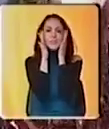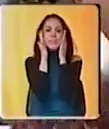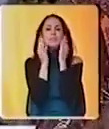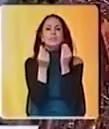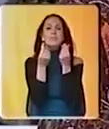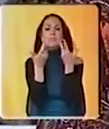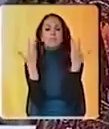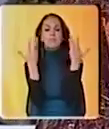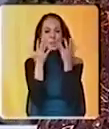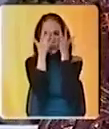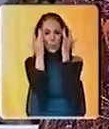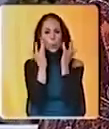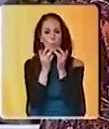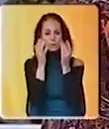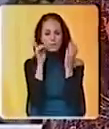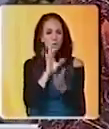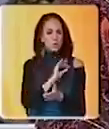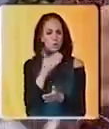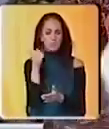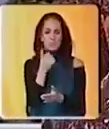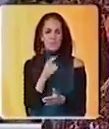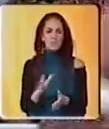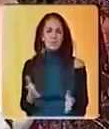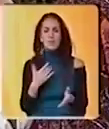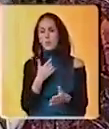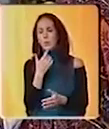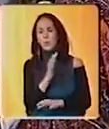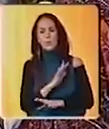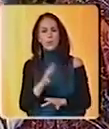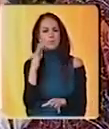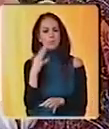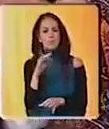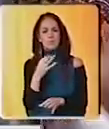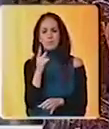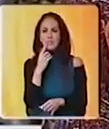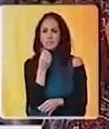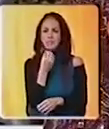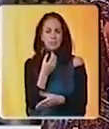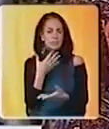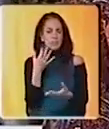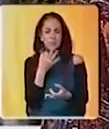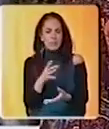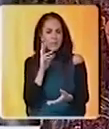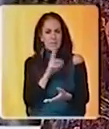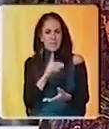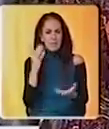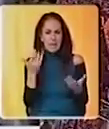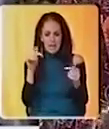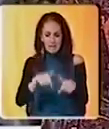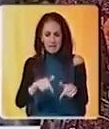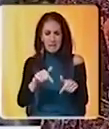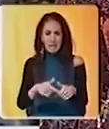um pequeno refrescamento no rosto dela, mas é uma senhora maravilhosa, de uma grande humildade e simplicidade. É espantoso verificar que temos